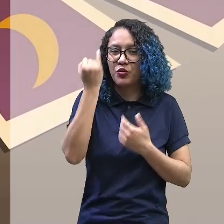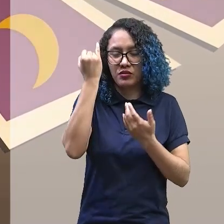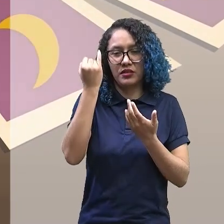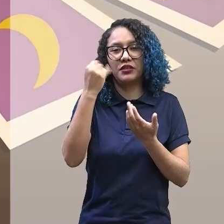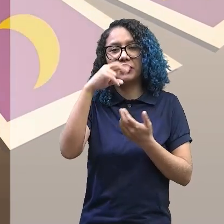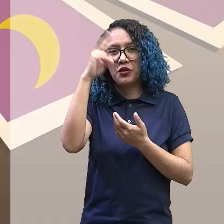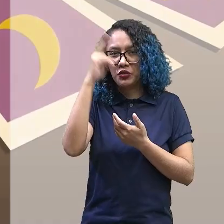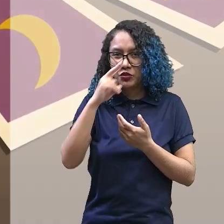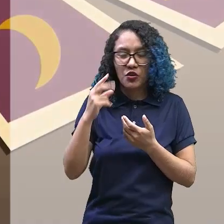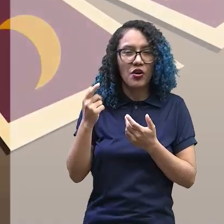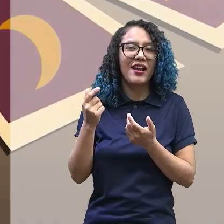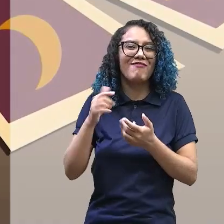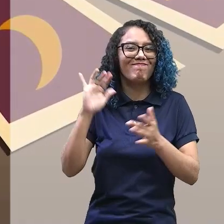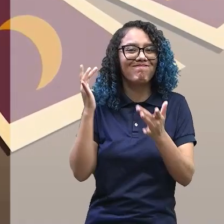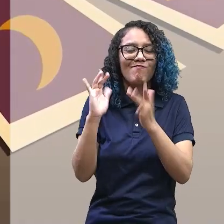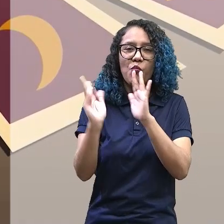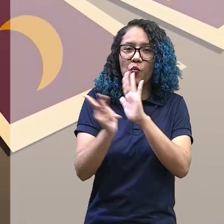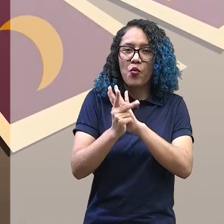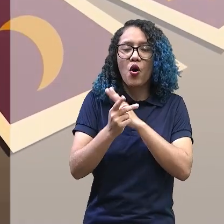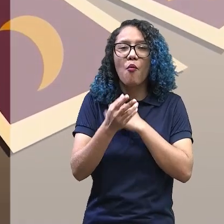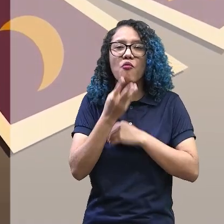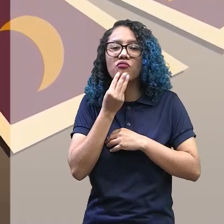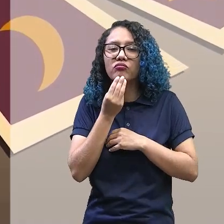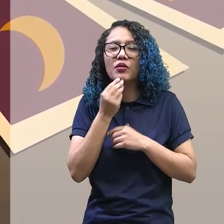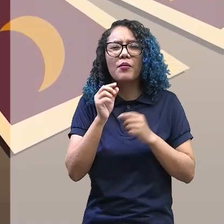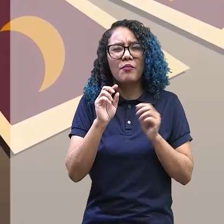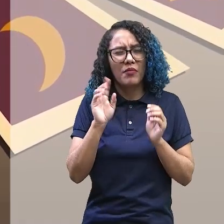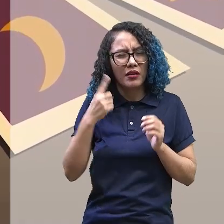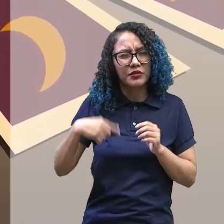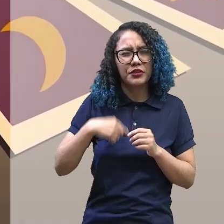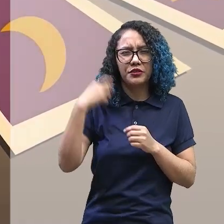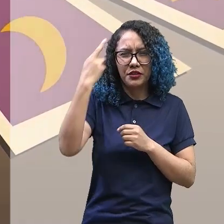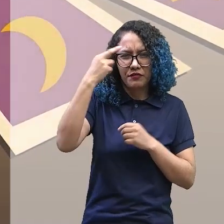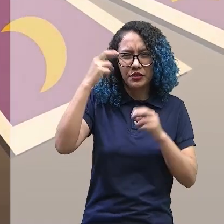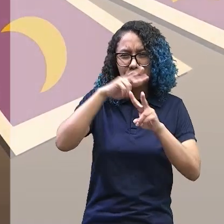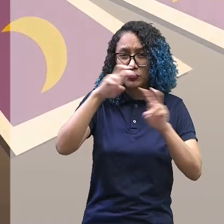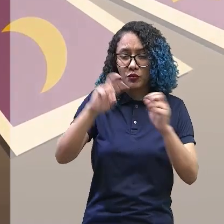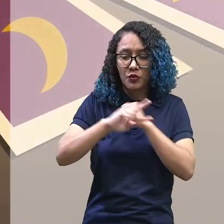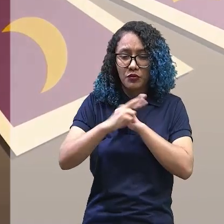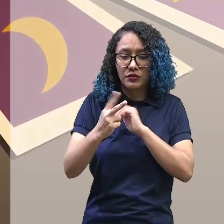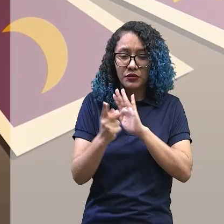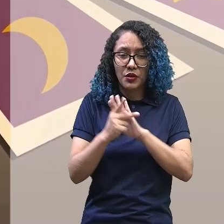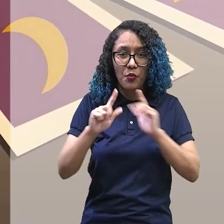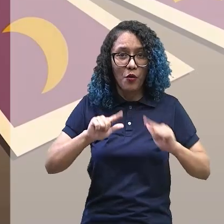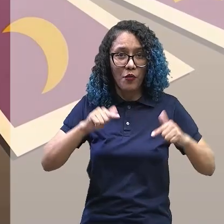de Assis que nos convida a refletir sobre as consequências de nossos atos.